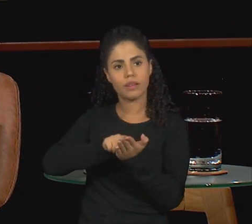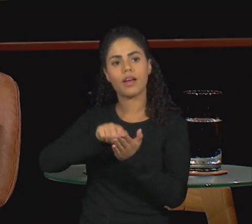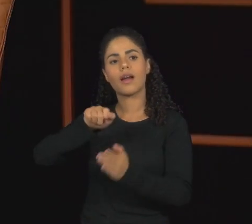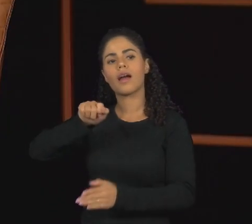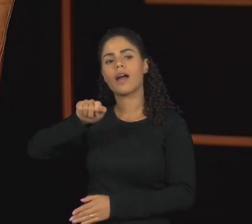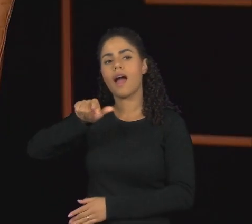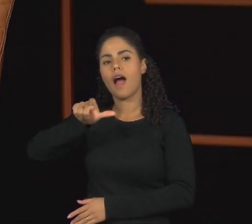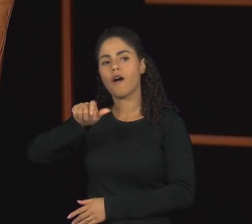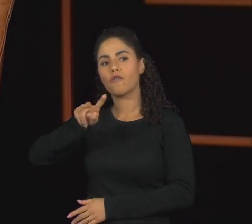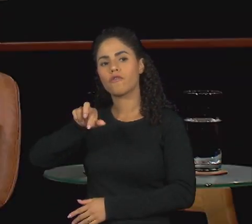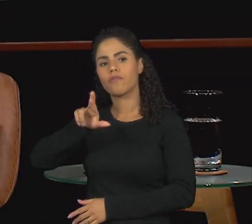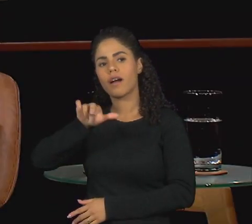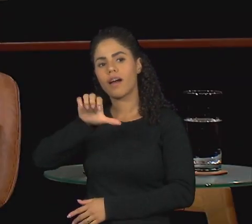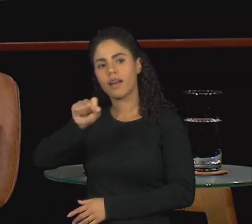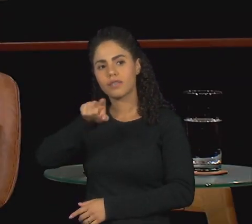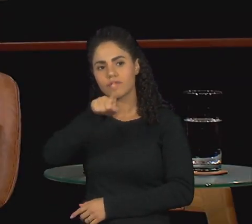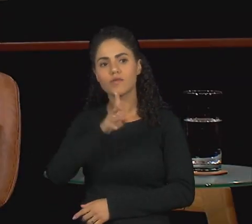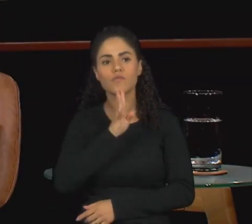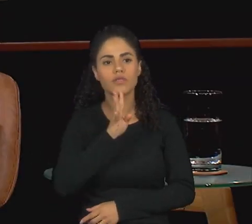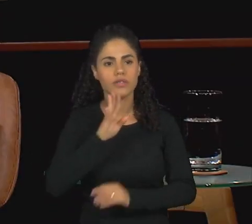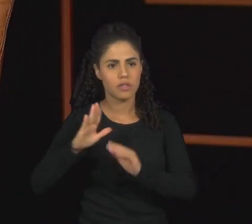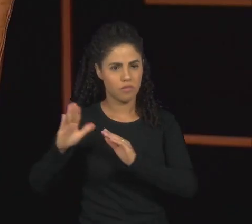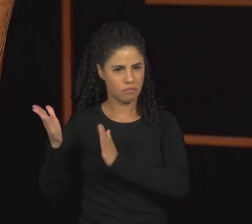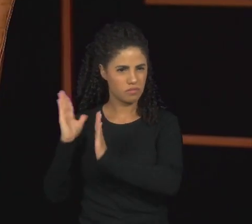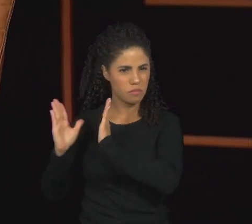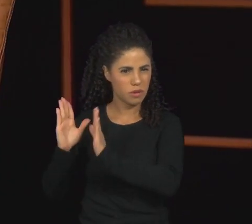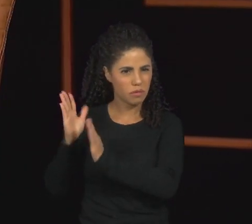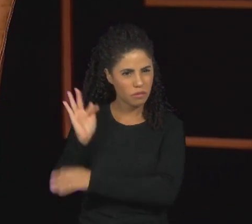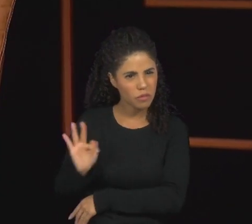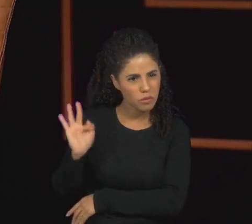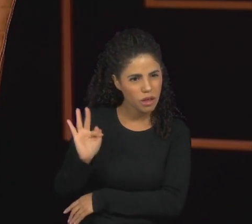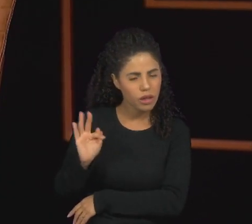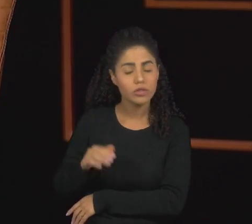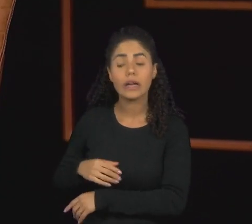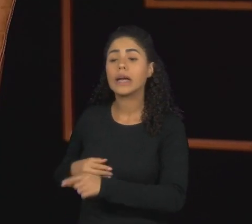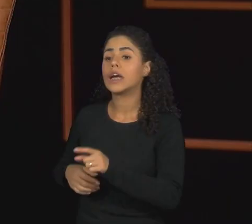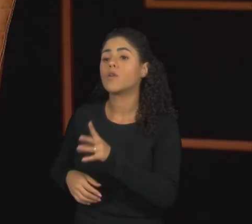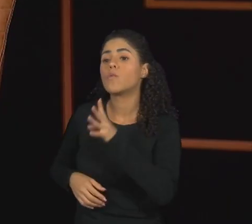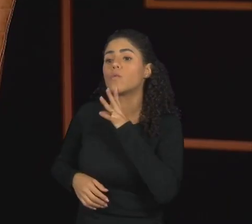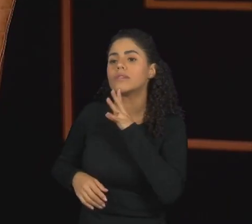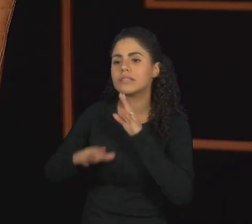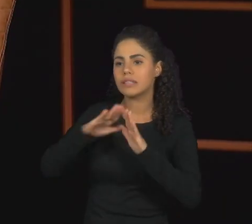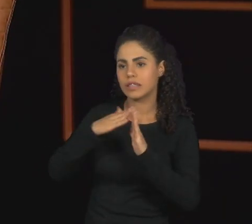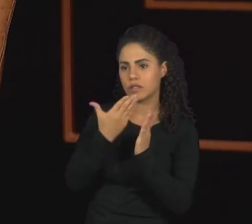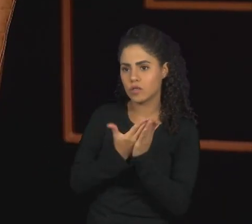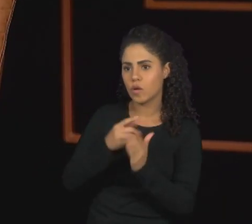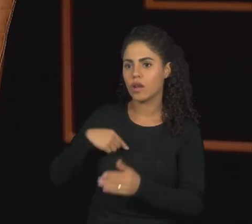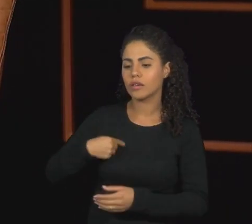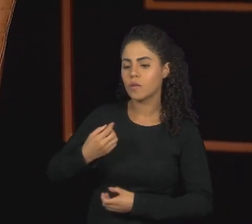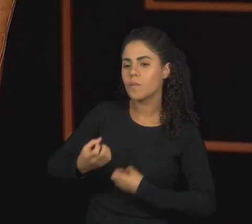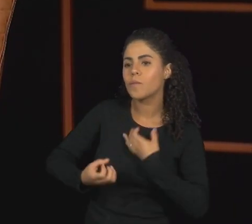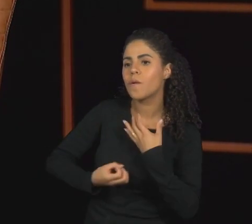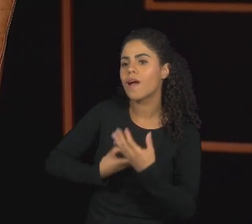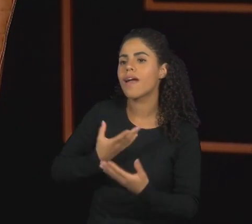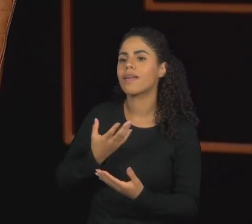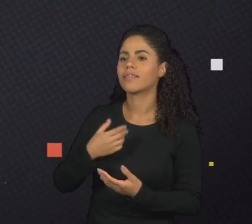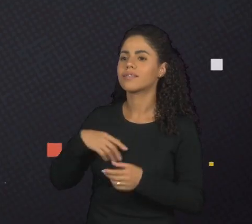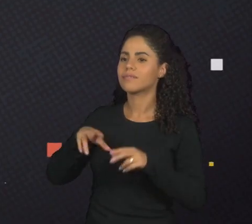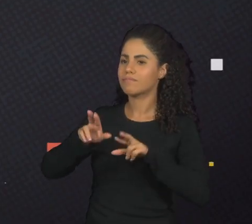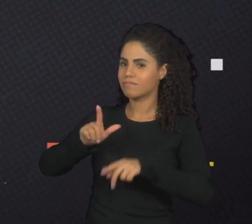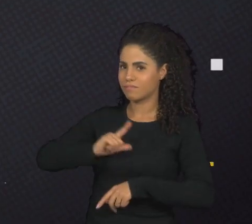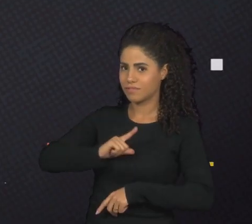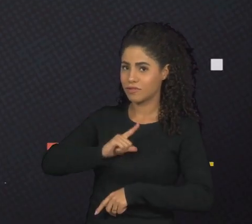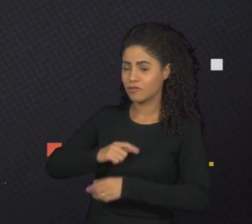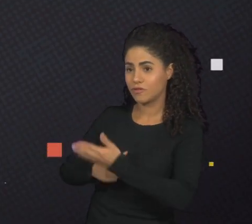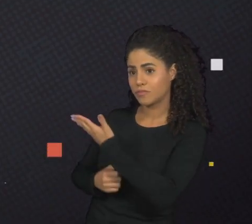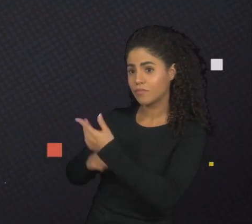né? Isso. Que você deve ter conhecido na faculdade, provavelmente, né? Eu conheci na escola, né? Estudando os poetas ultrarromânticos. Depois fui